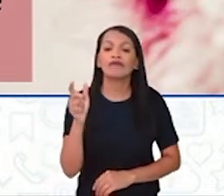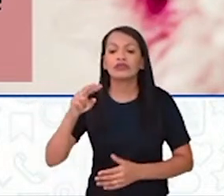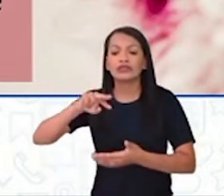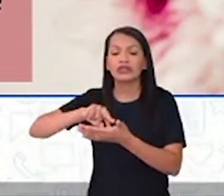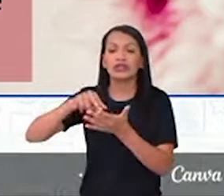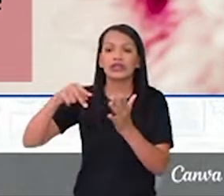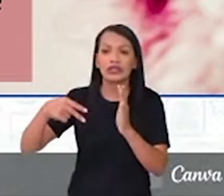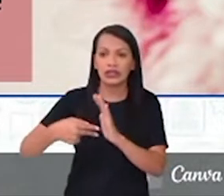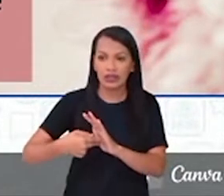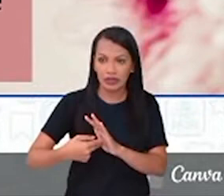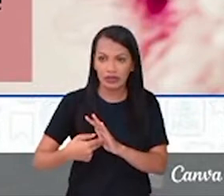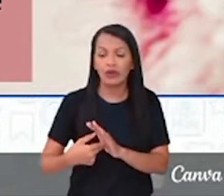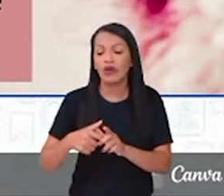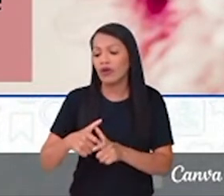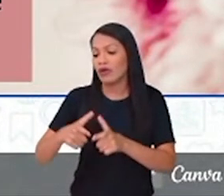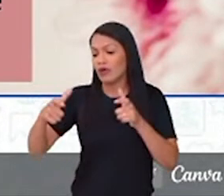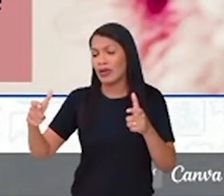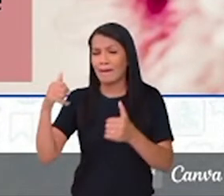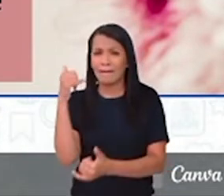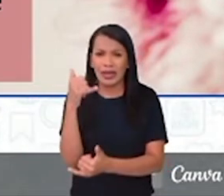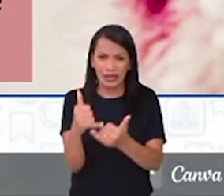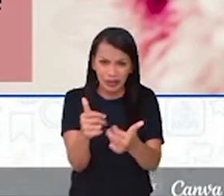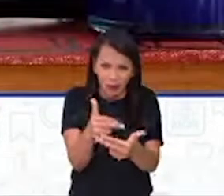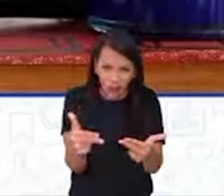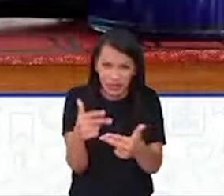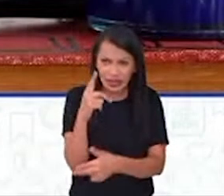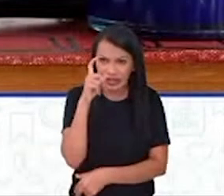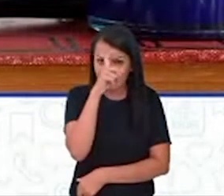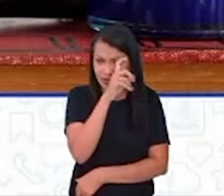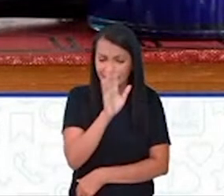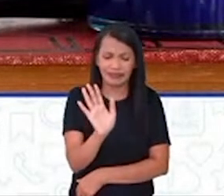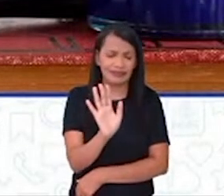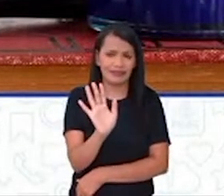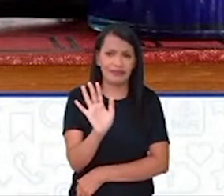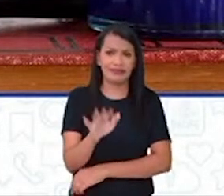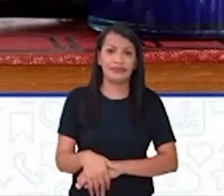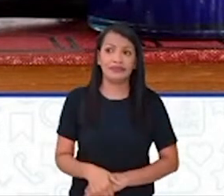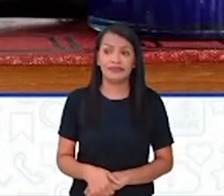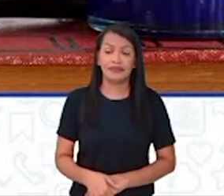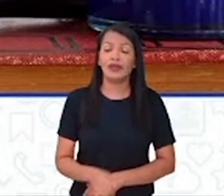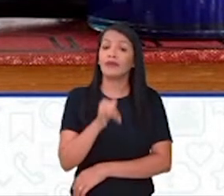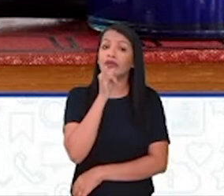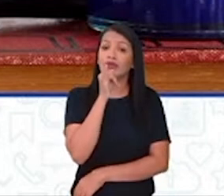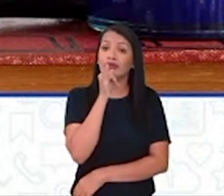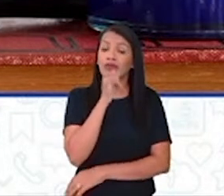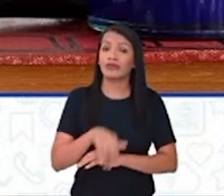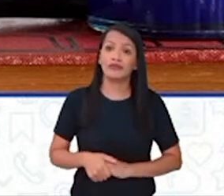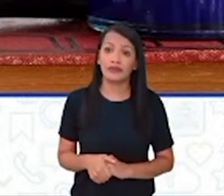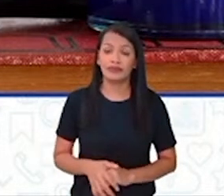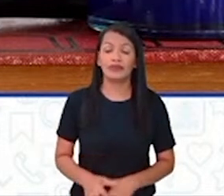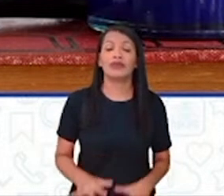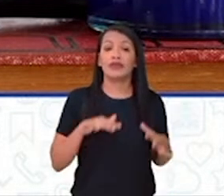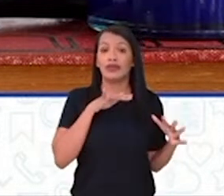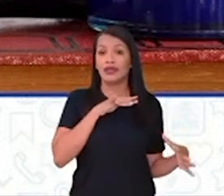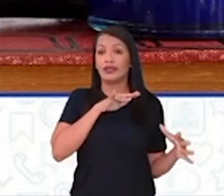os hipônimos. Parece que é um negócio bem difícil, né? Mas não é não. Por exemplo, animais é